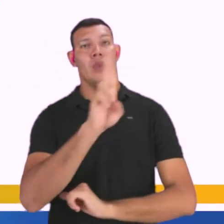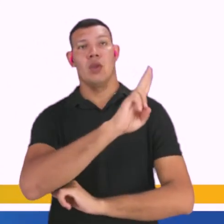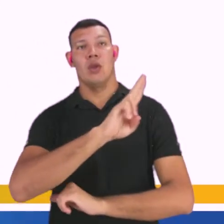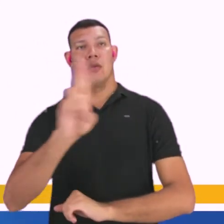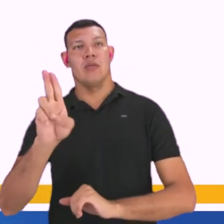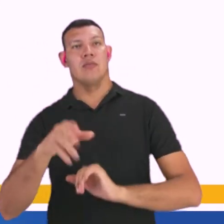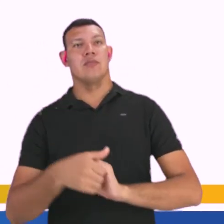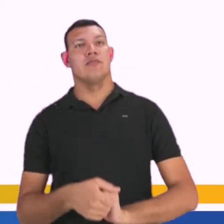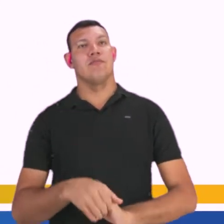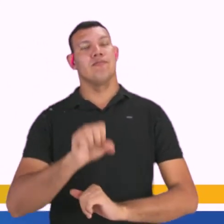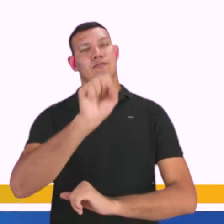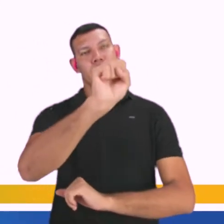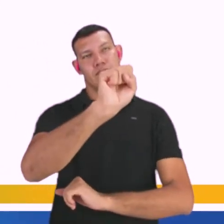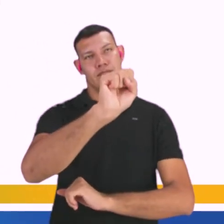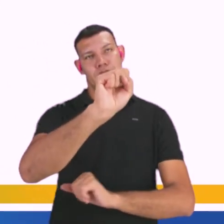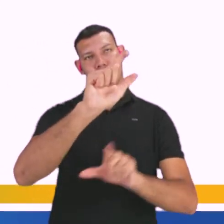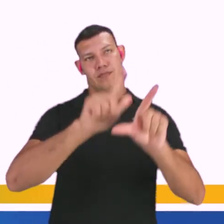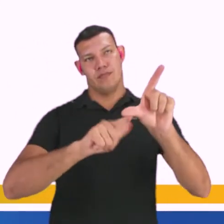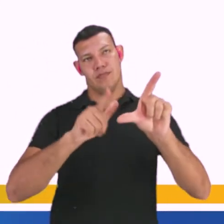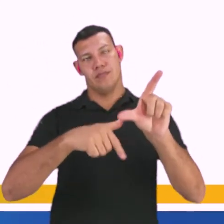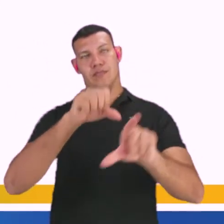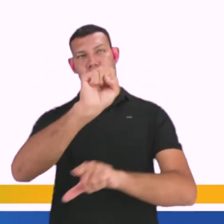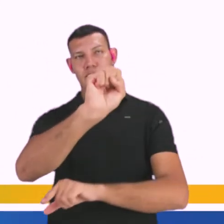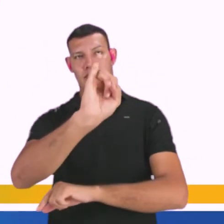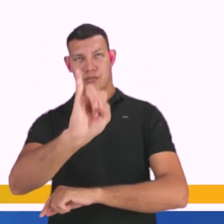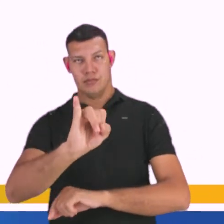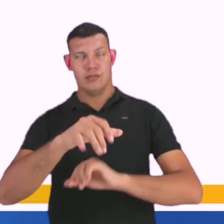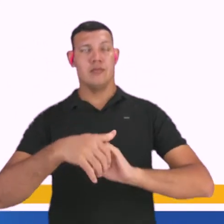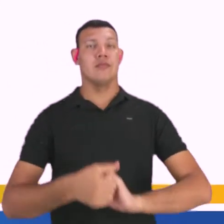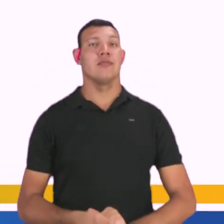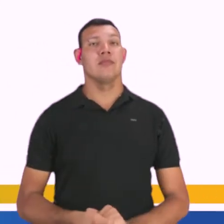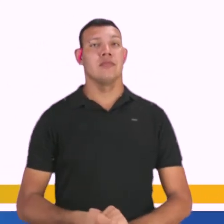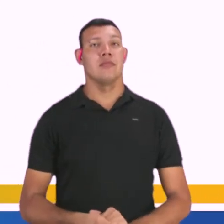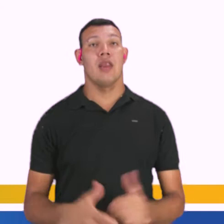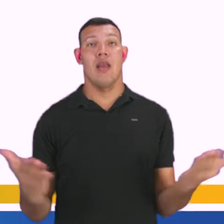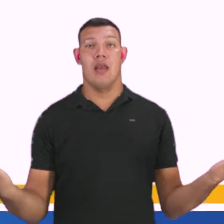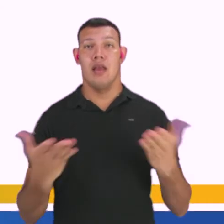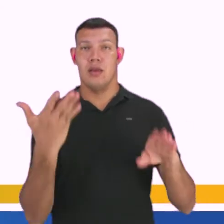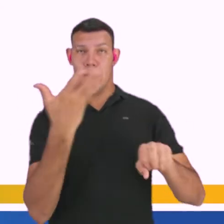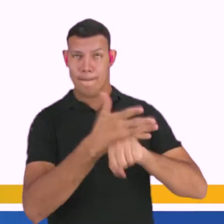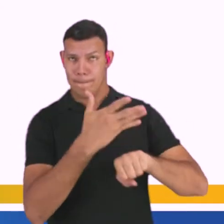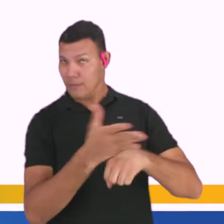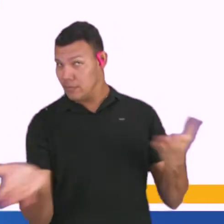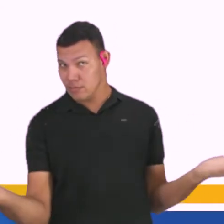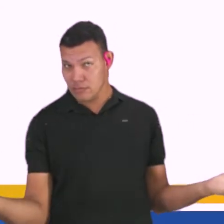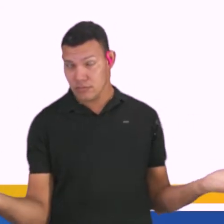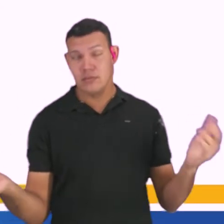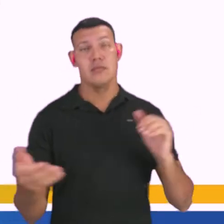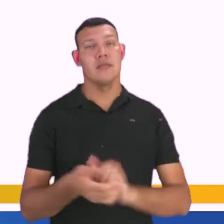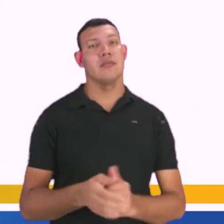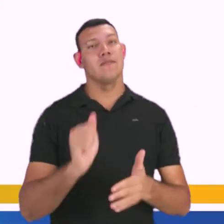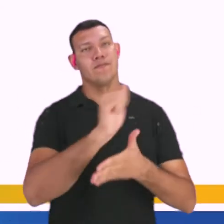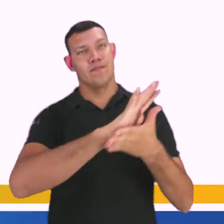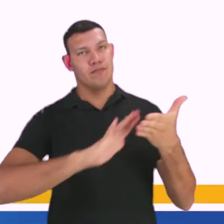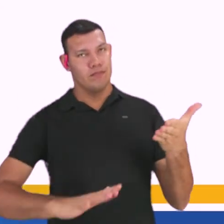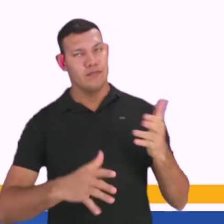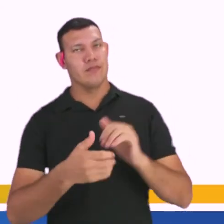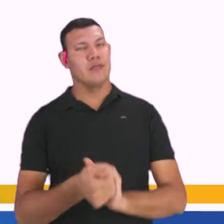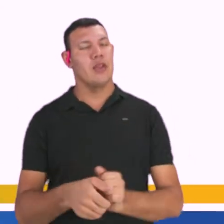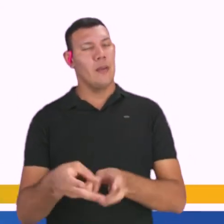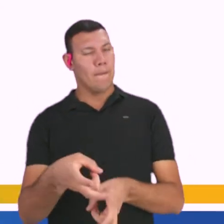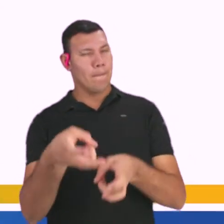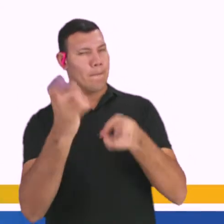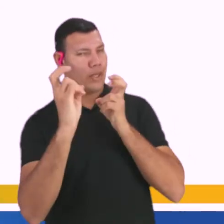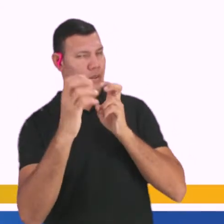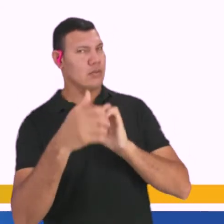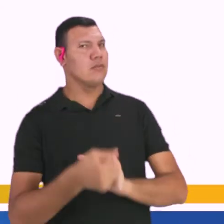nomenclatura de S tudo bem vamos a prática de tudo isso então nós vamos a um exercitando e vocês